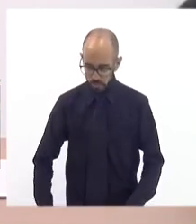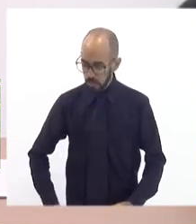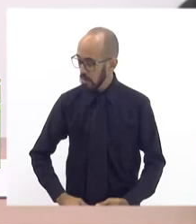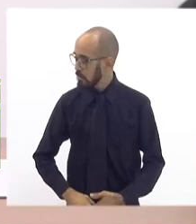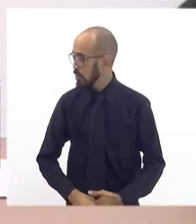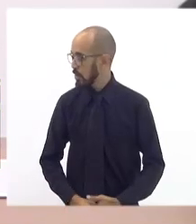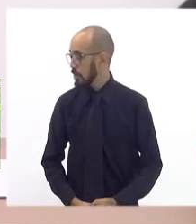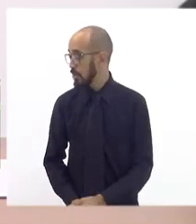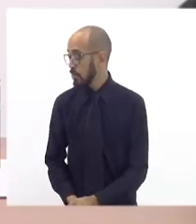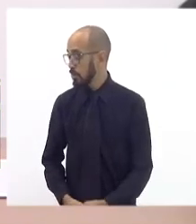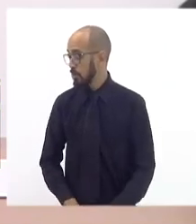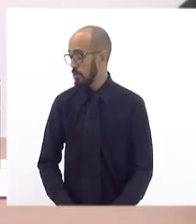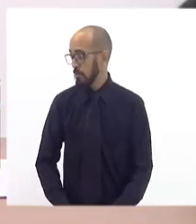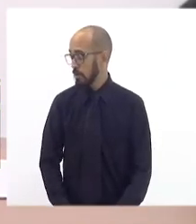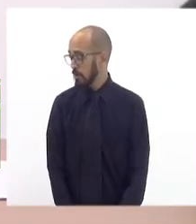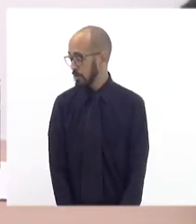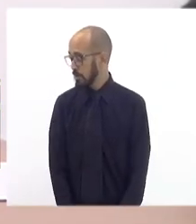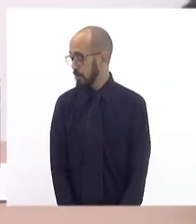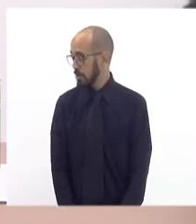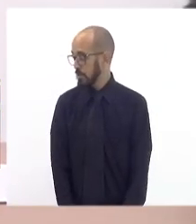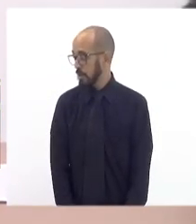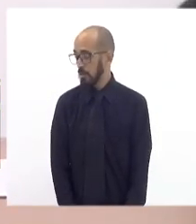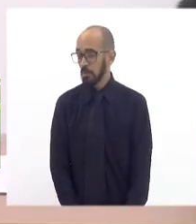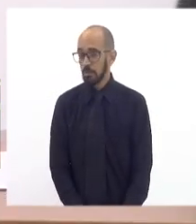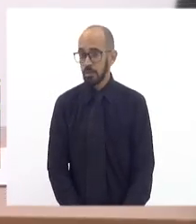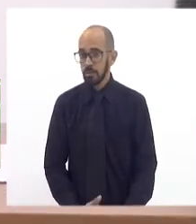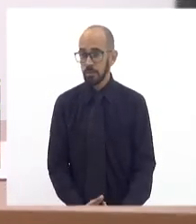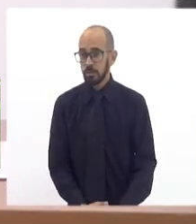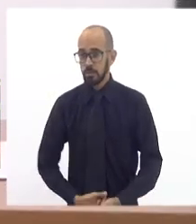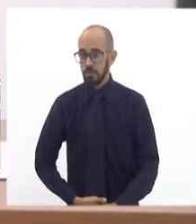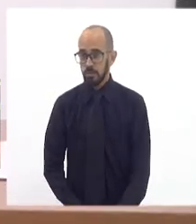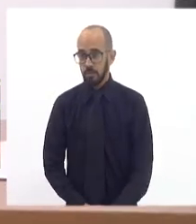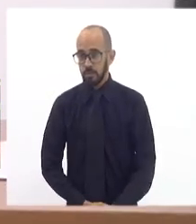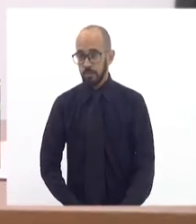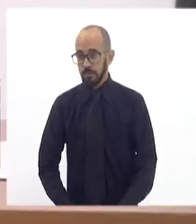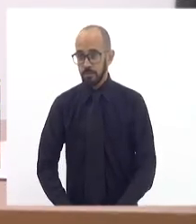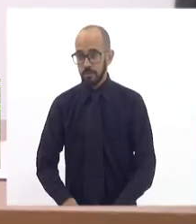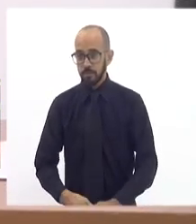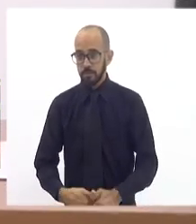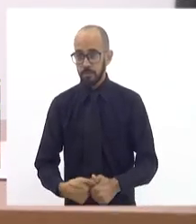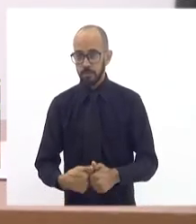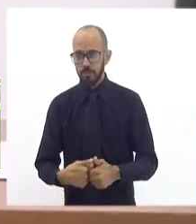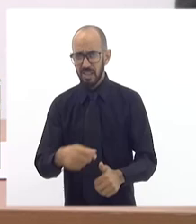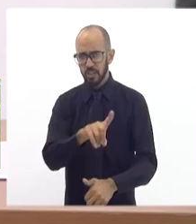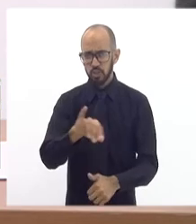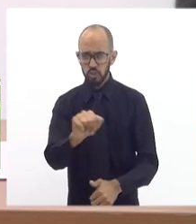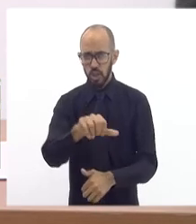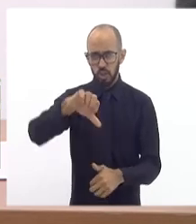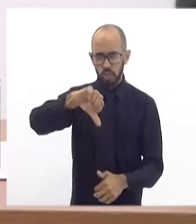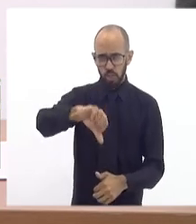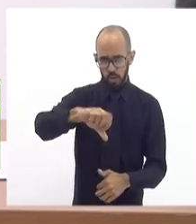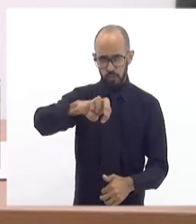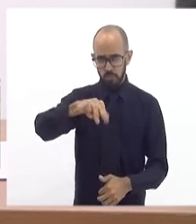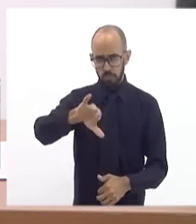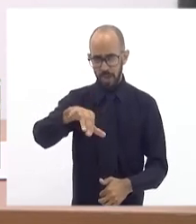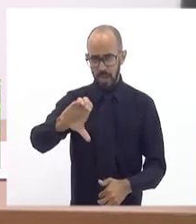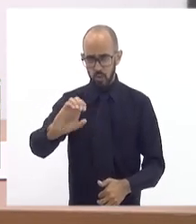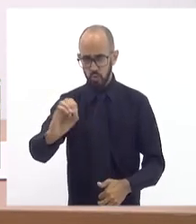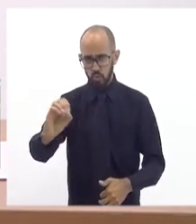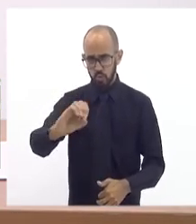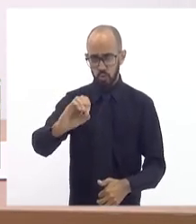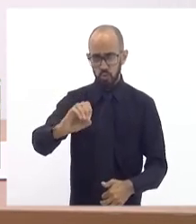mulher e os o meu velho melhor e no dia nove de março de 2022